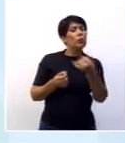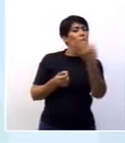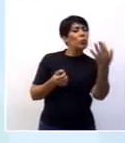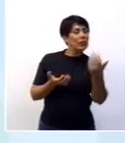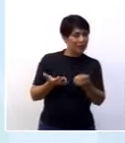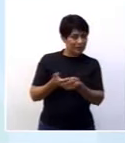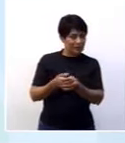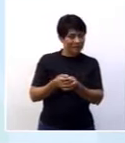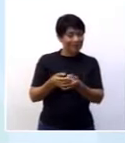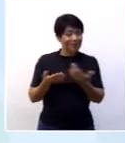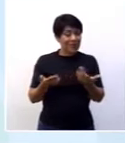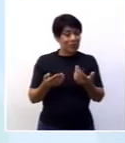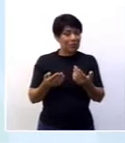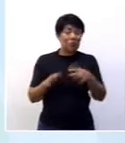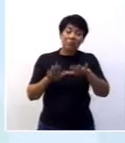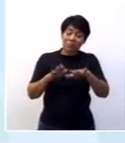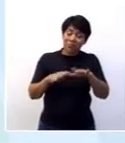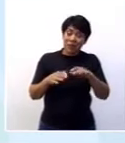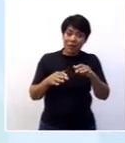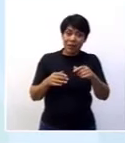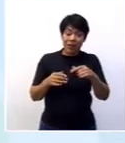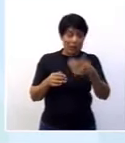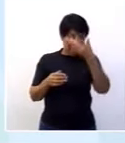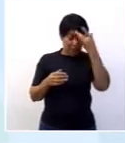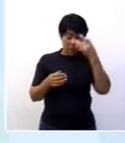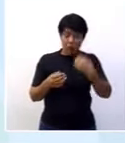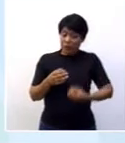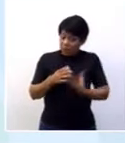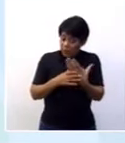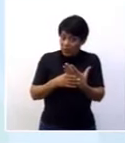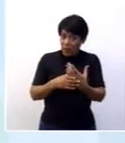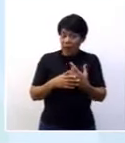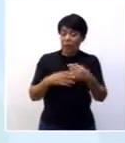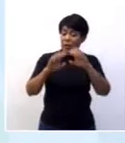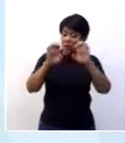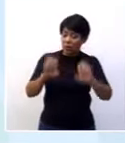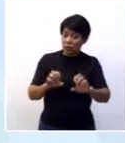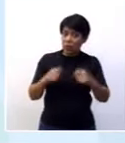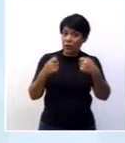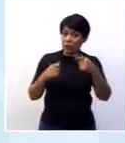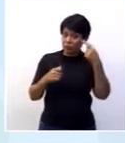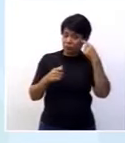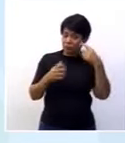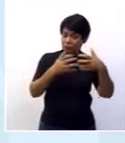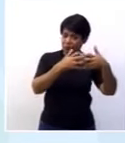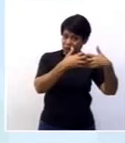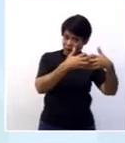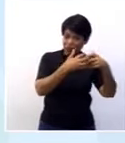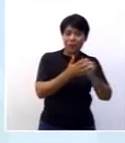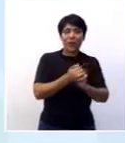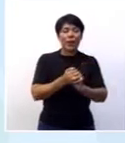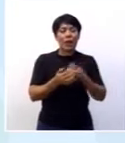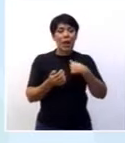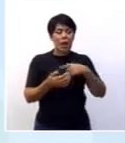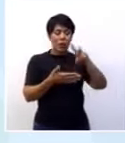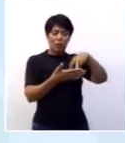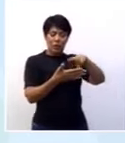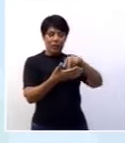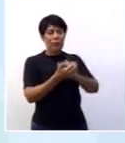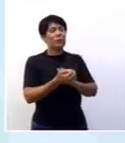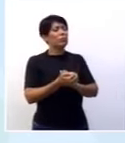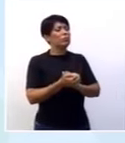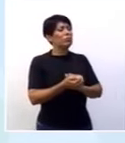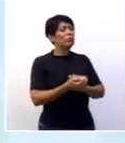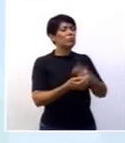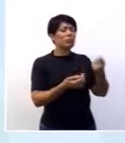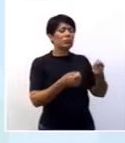Então, na perspectiva do autor, vamos pensar então nesta estrutura. Na perspectiva do leitor, né? Quais são as